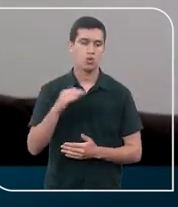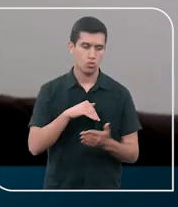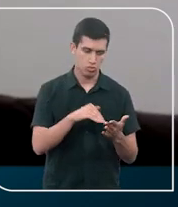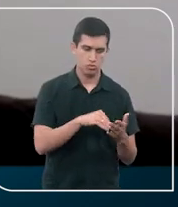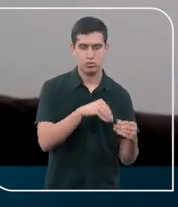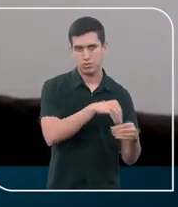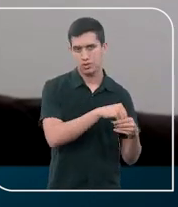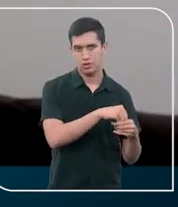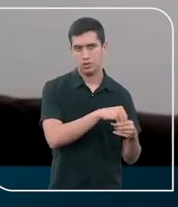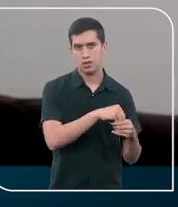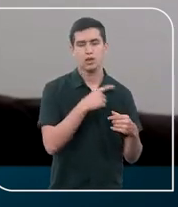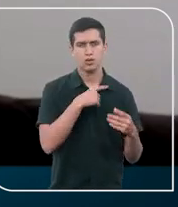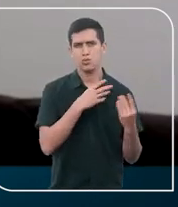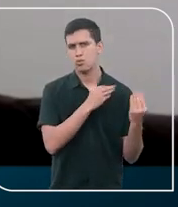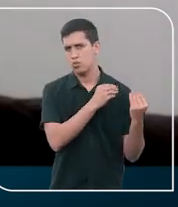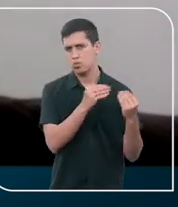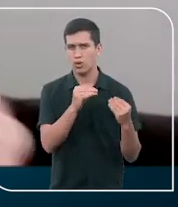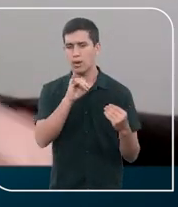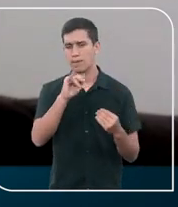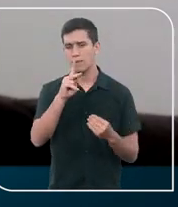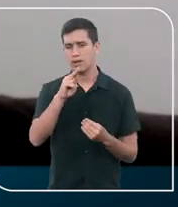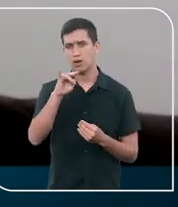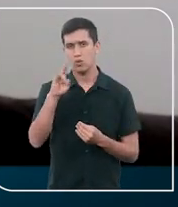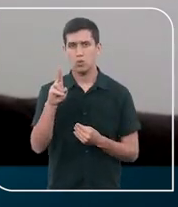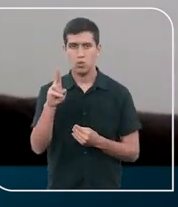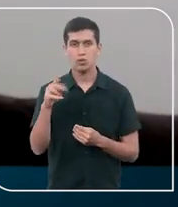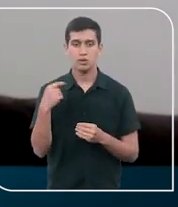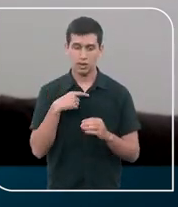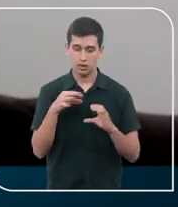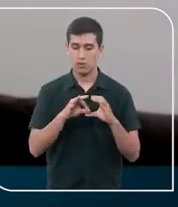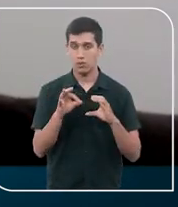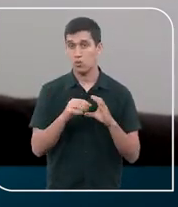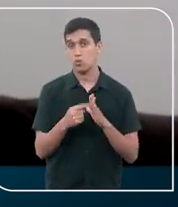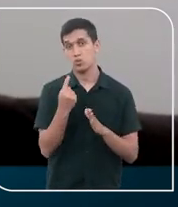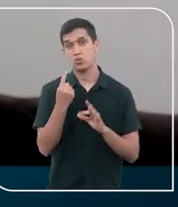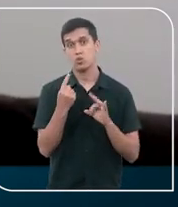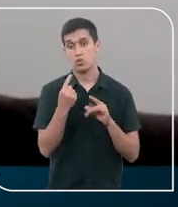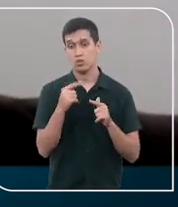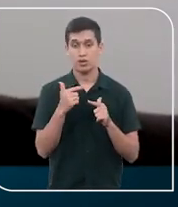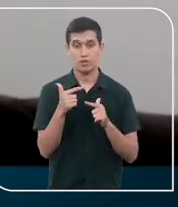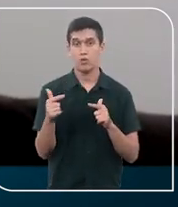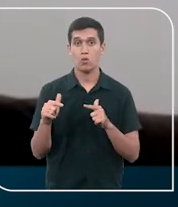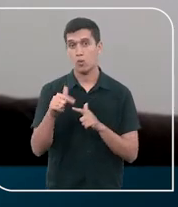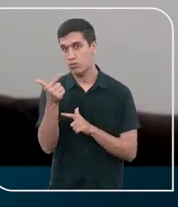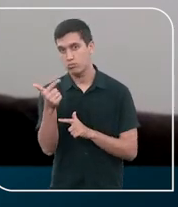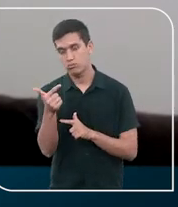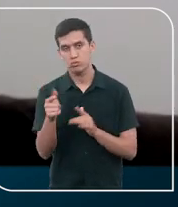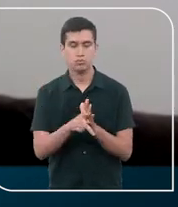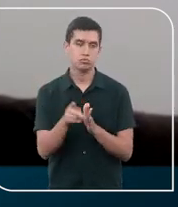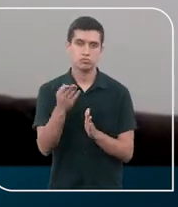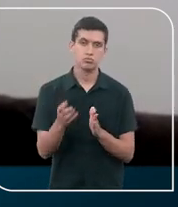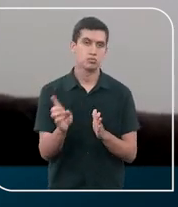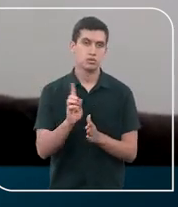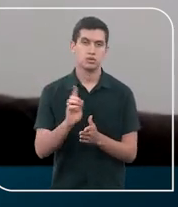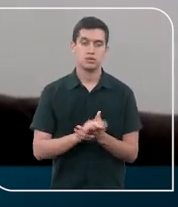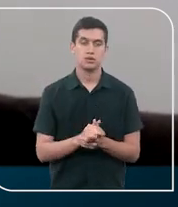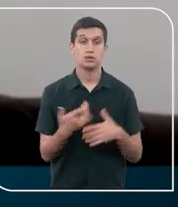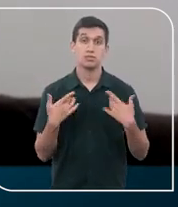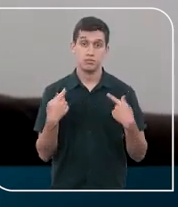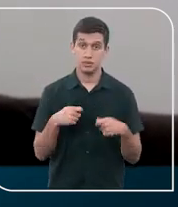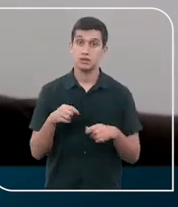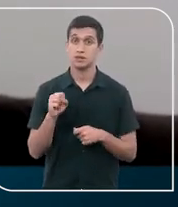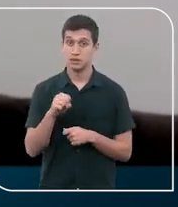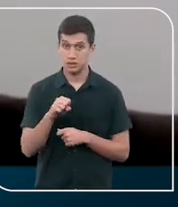ele segue numa cota única, não houve o desdobro ainda daquele IPTU. Sendo que cabe sim aos proprietários,